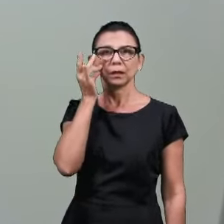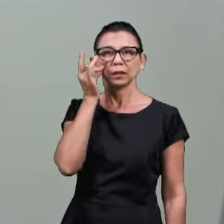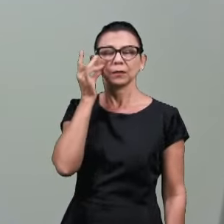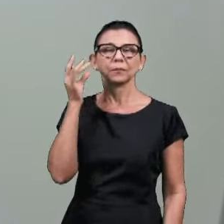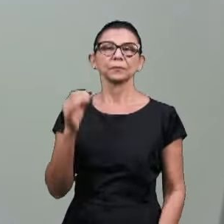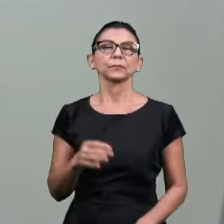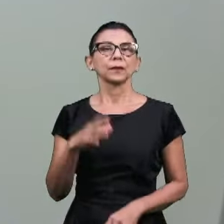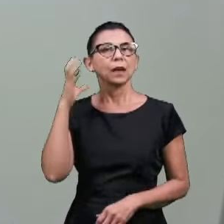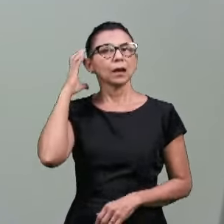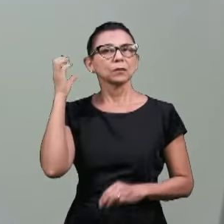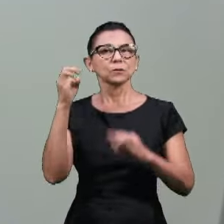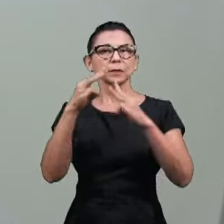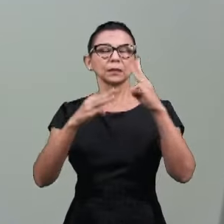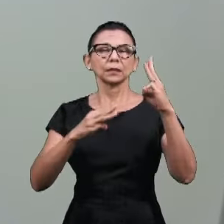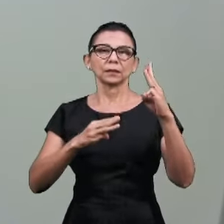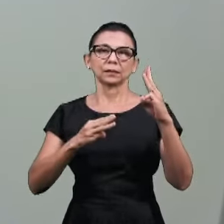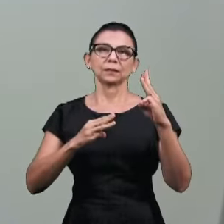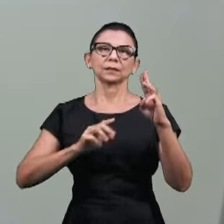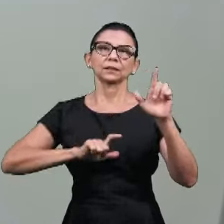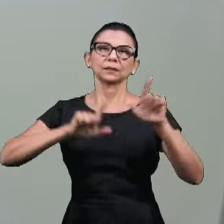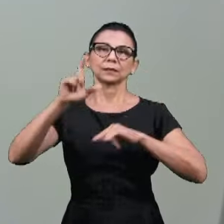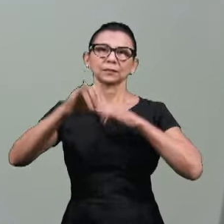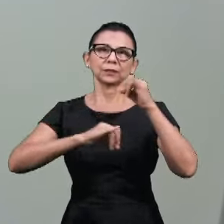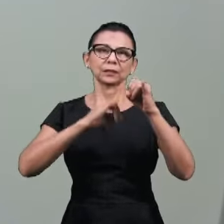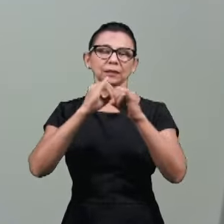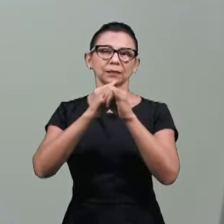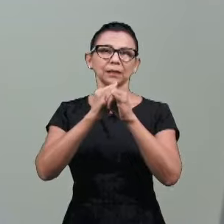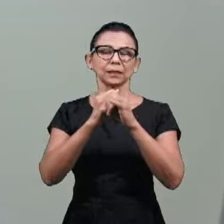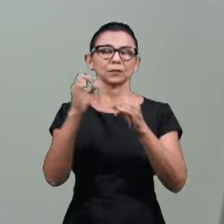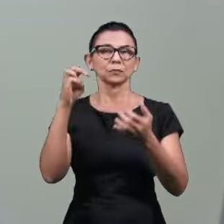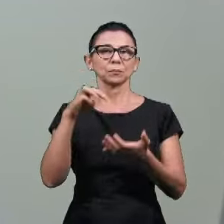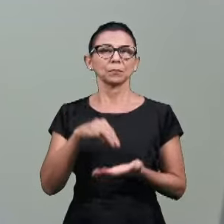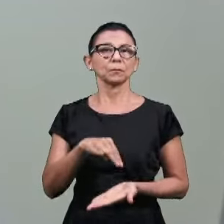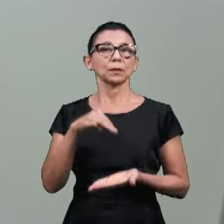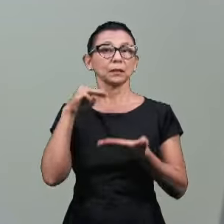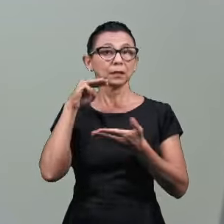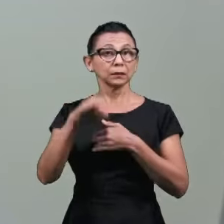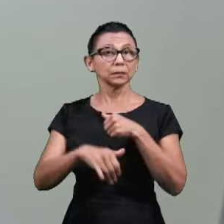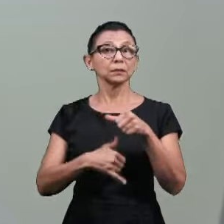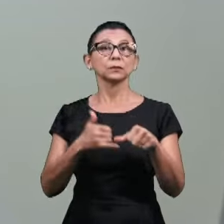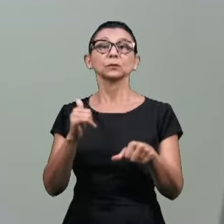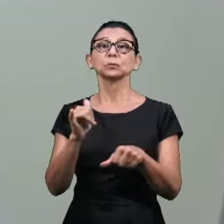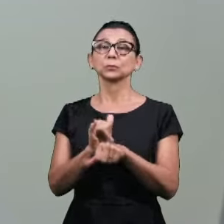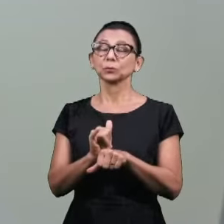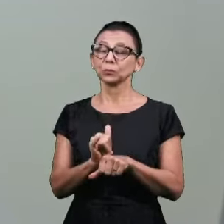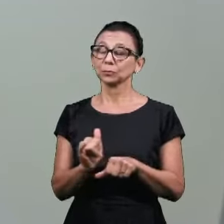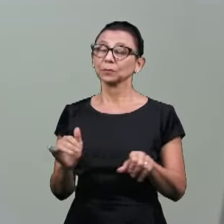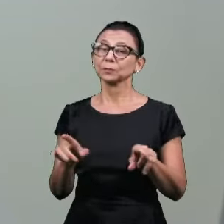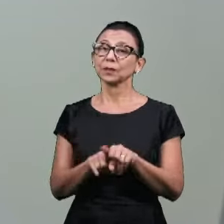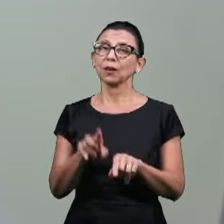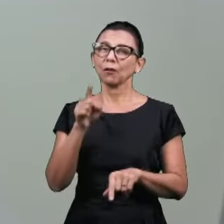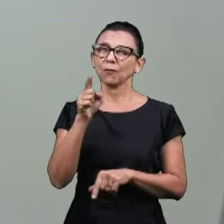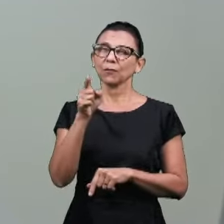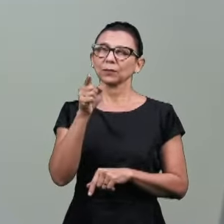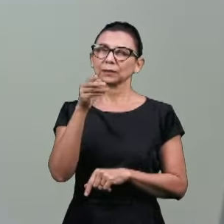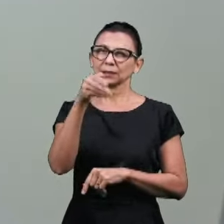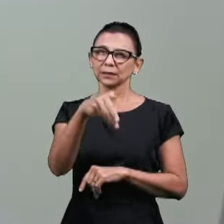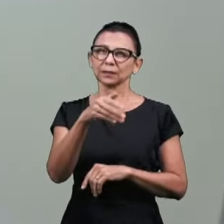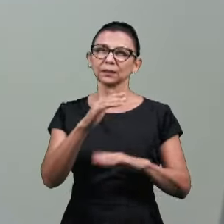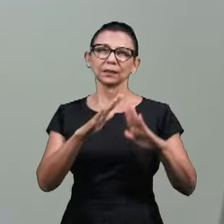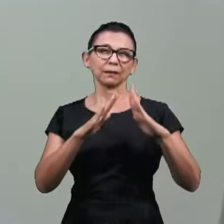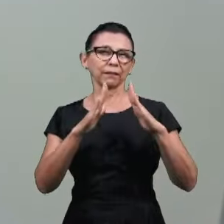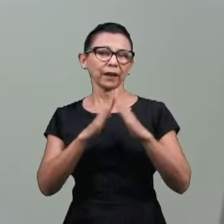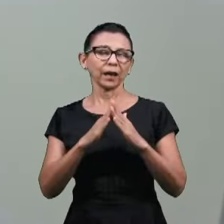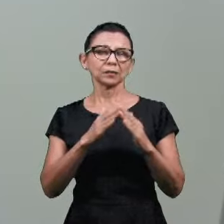também pelo canal oficial da Igreja Cristã Maranata no YouTube. Você que está em casa, ou quem sabe trabalhando, onde